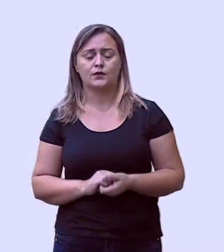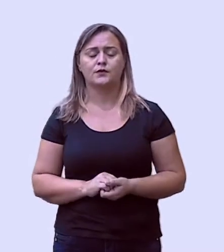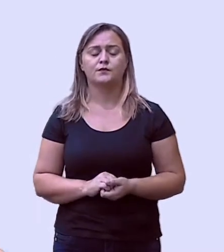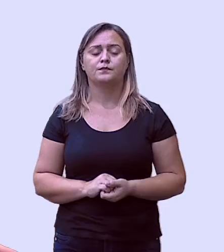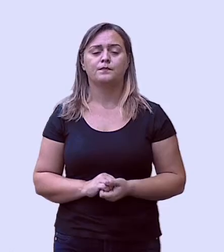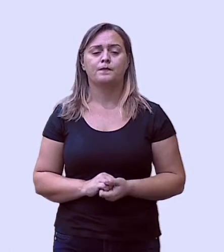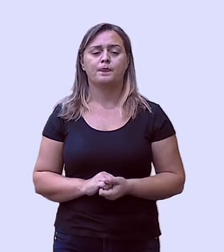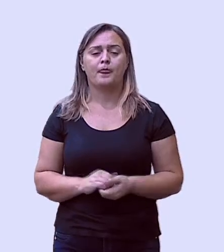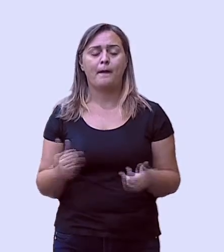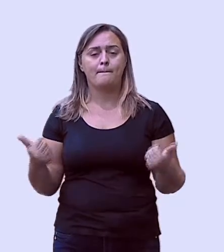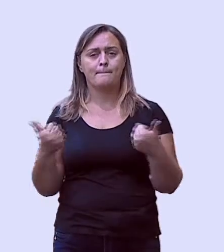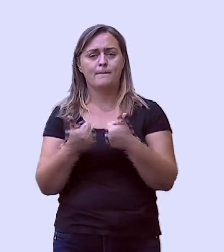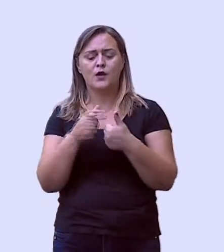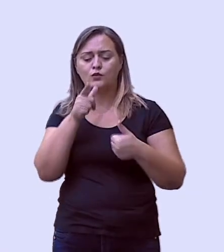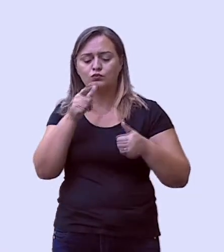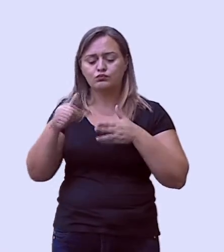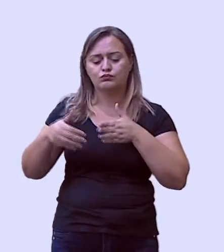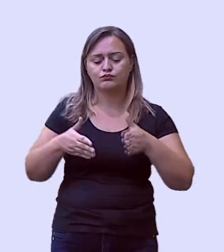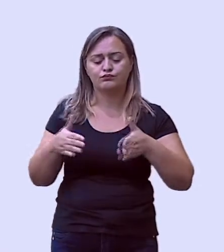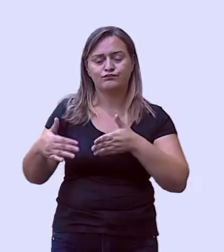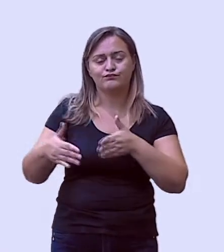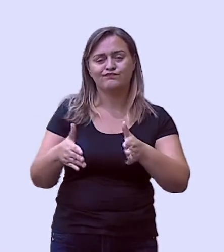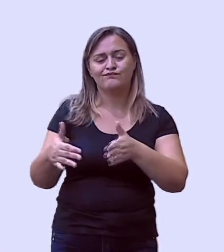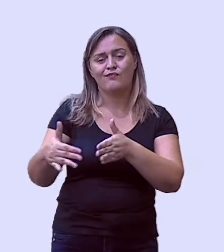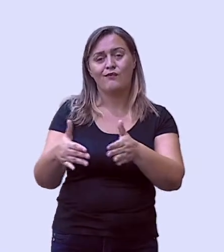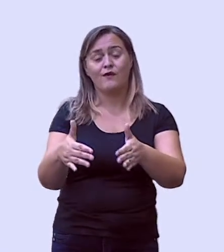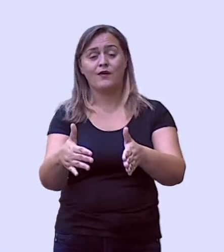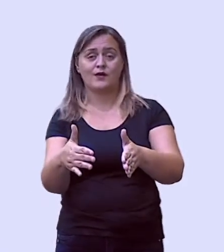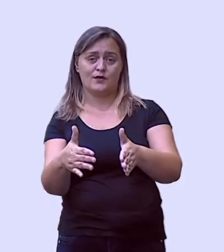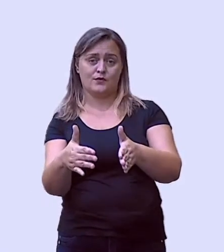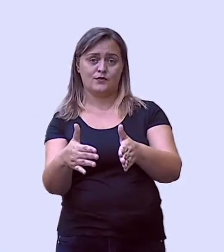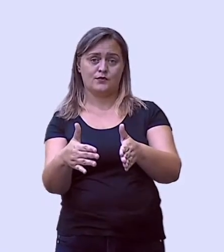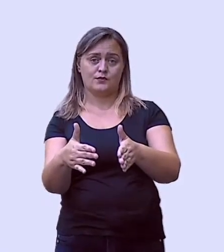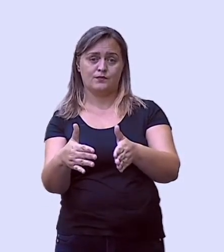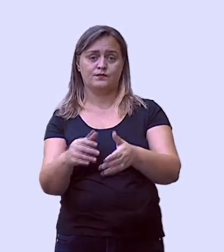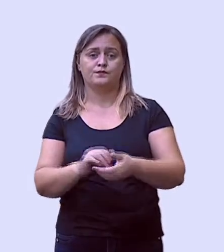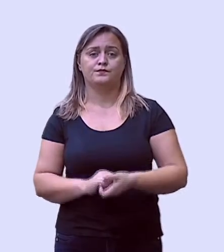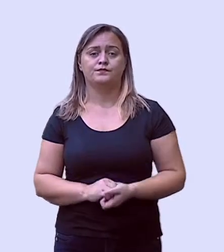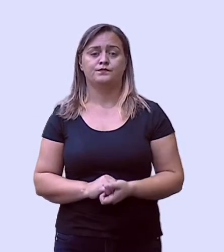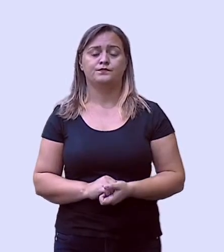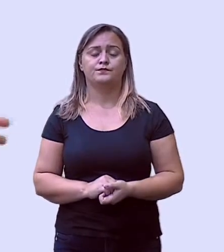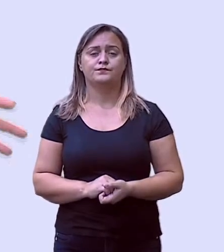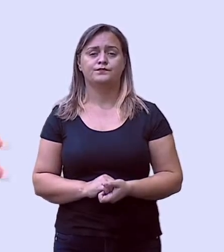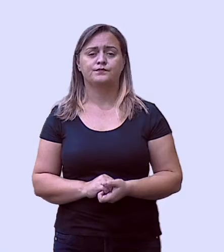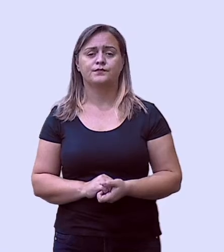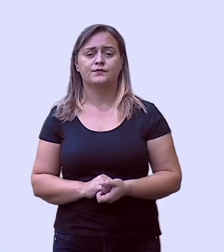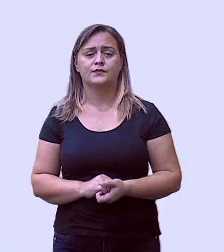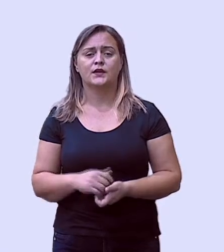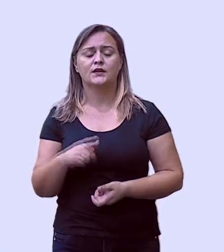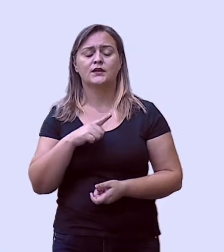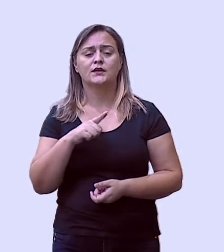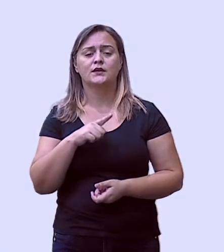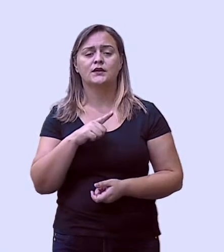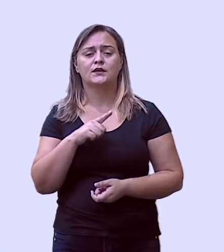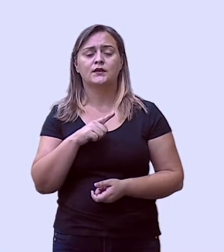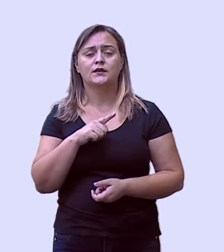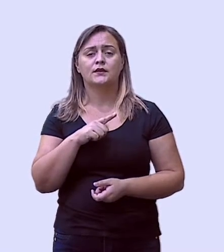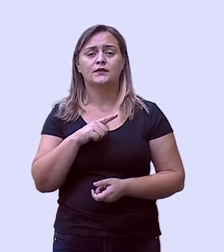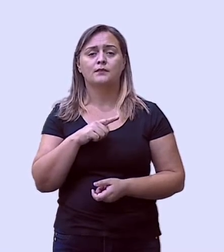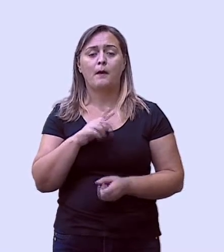acompanhando os rios, suas áreas alagadas, que são denominadas de banhados e são protegidos por